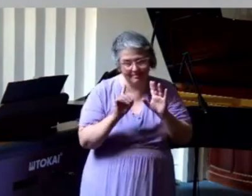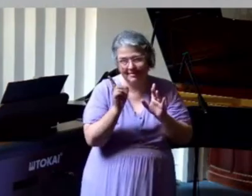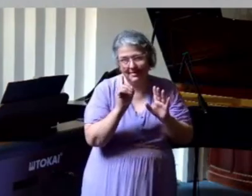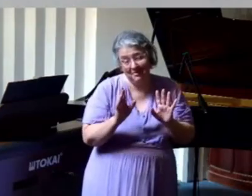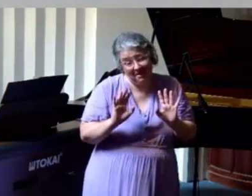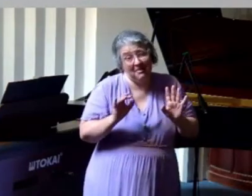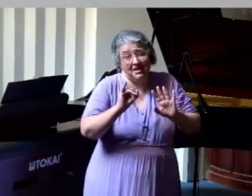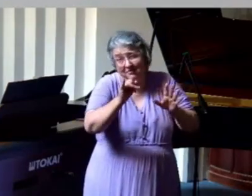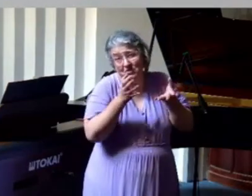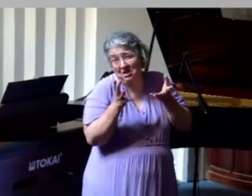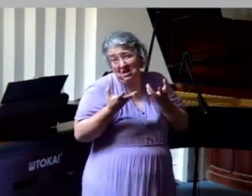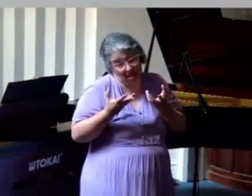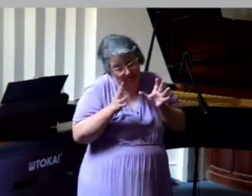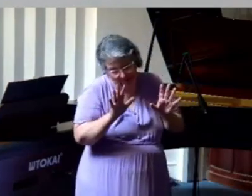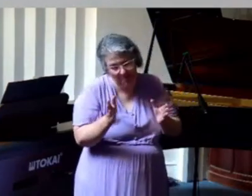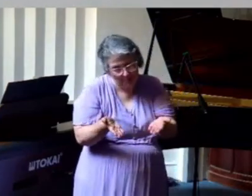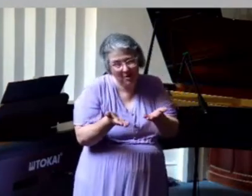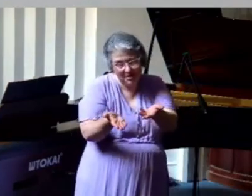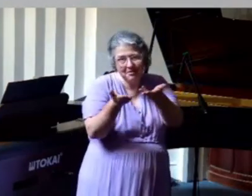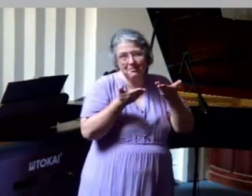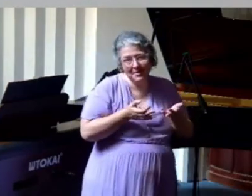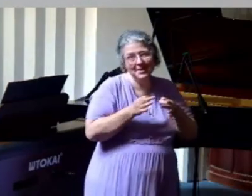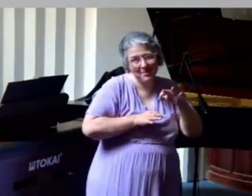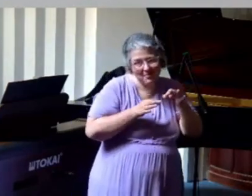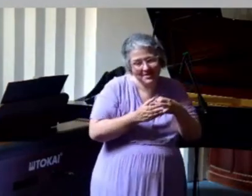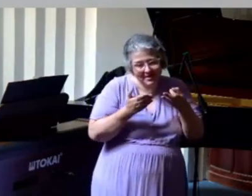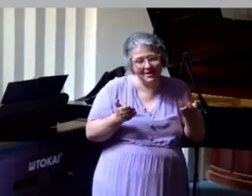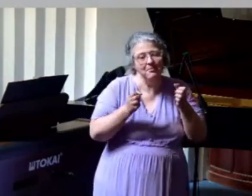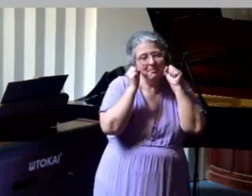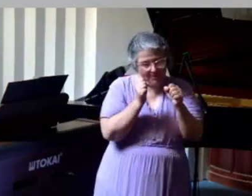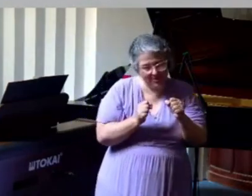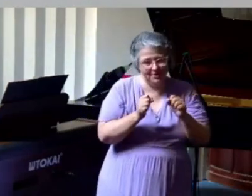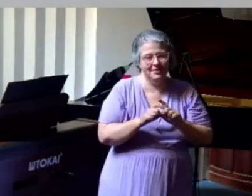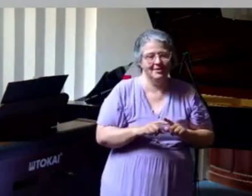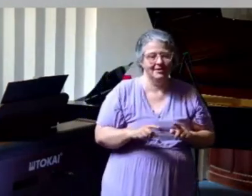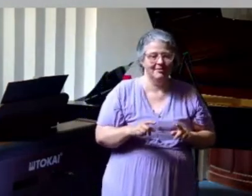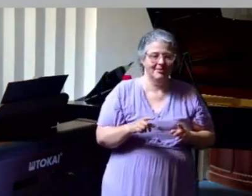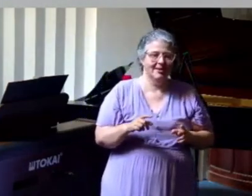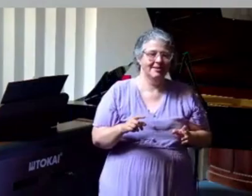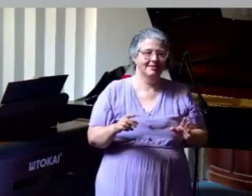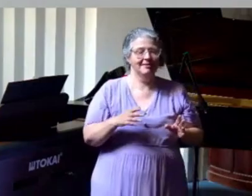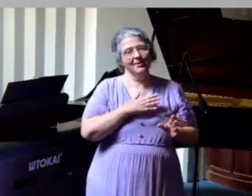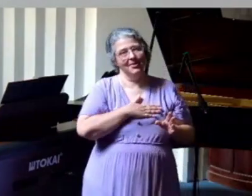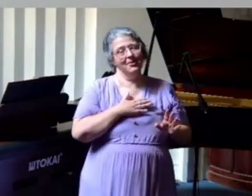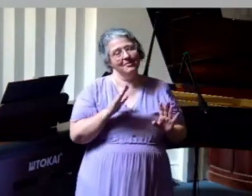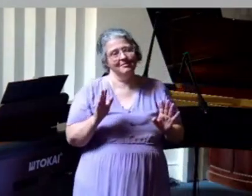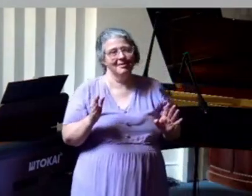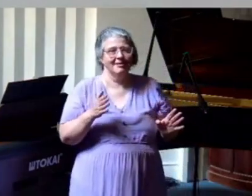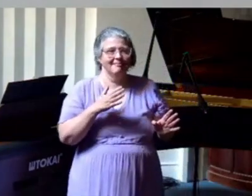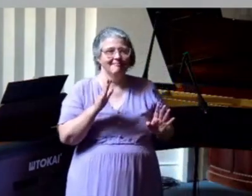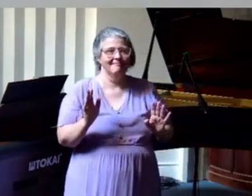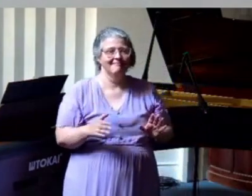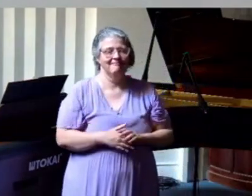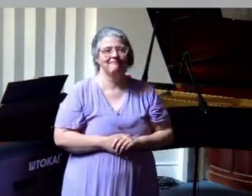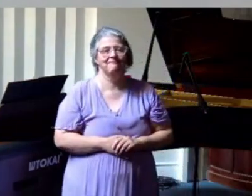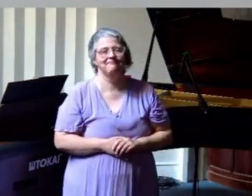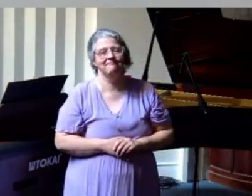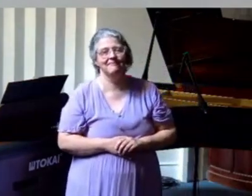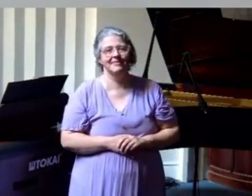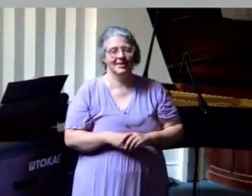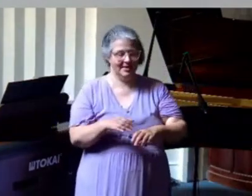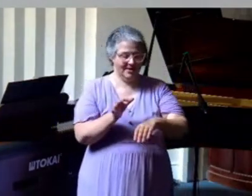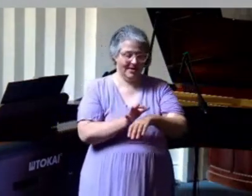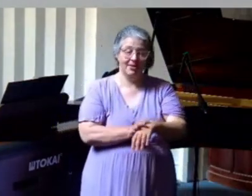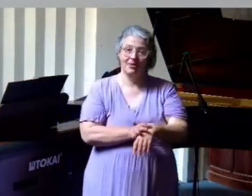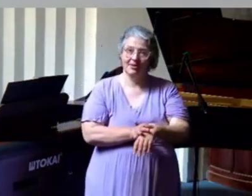Eu não vou ficar bravo também, que se você quiser me dar. Mas eu gosto de relógio, gostos de cada um, né? E aí, entre os